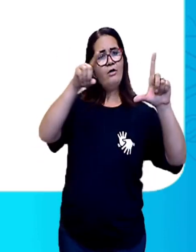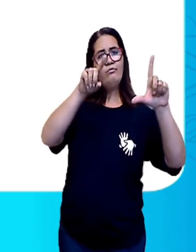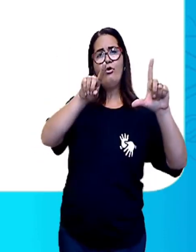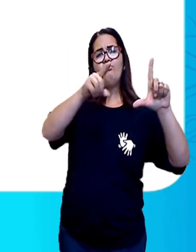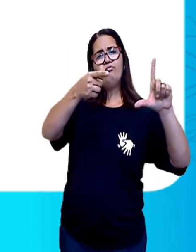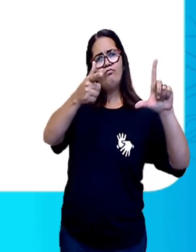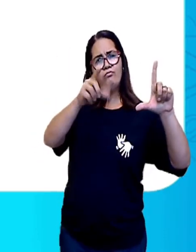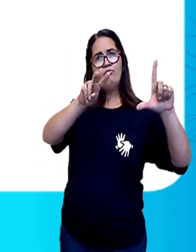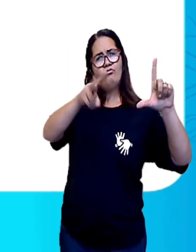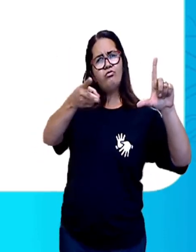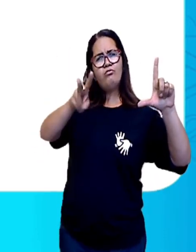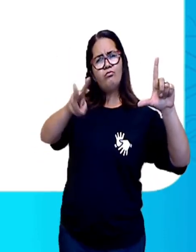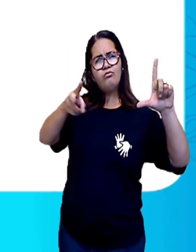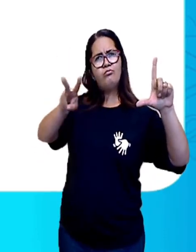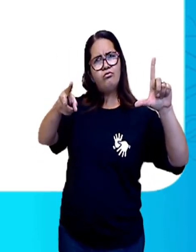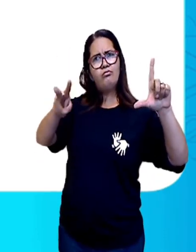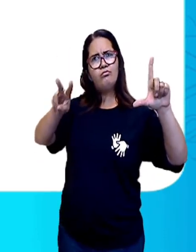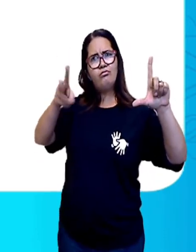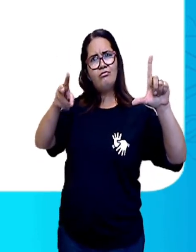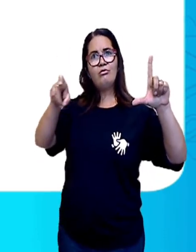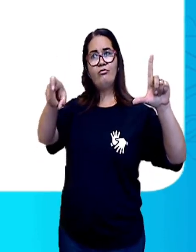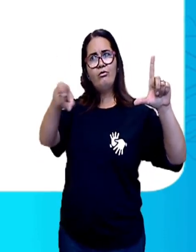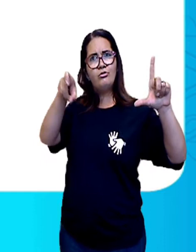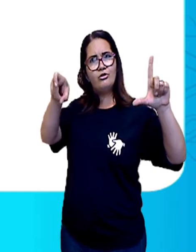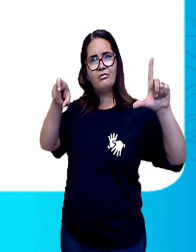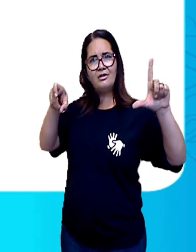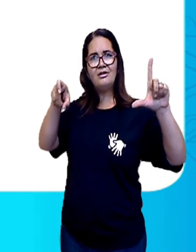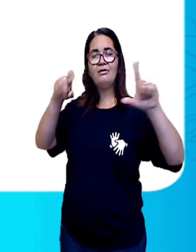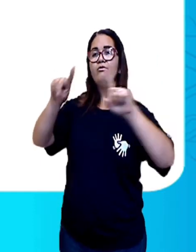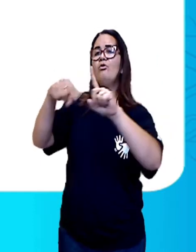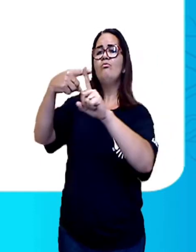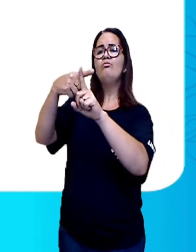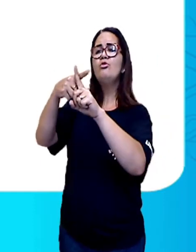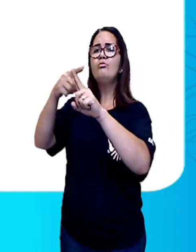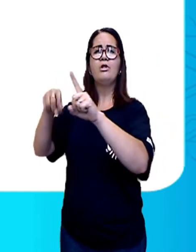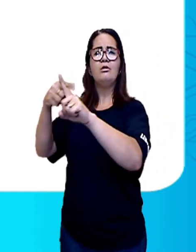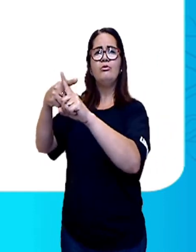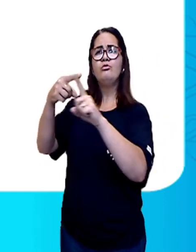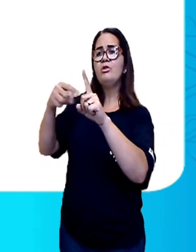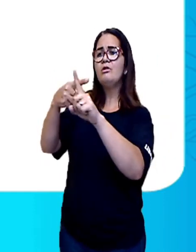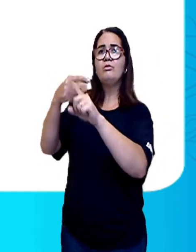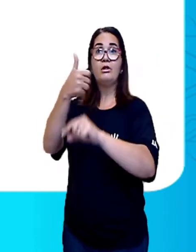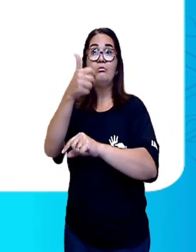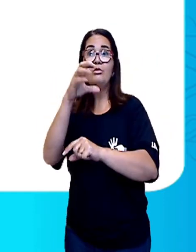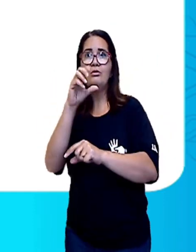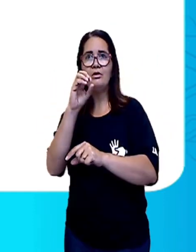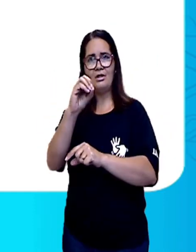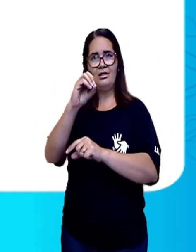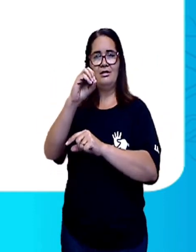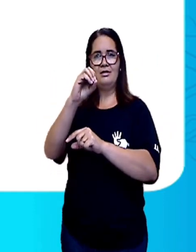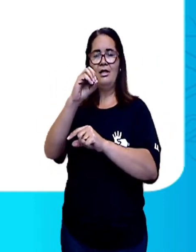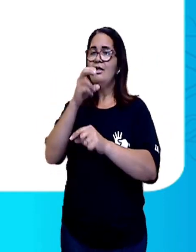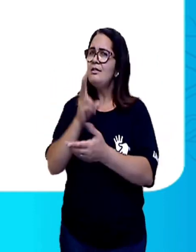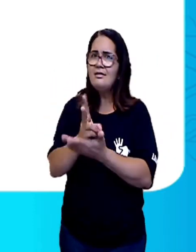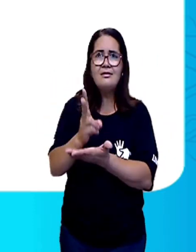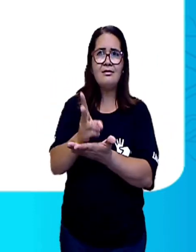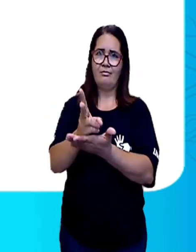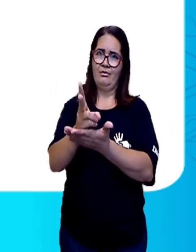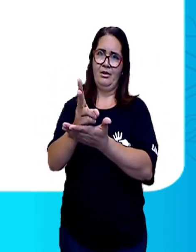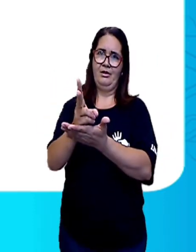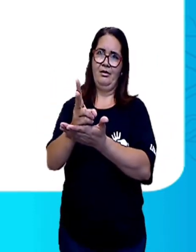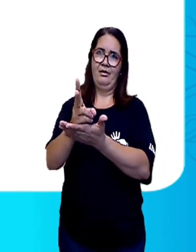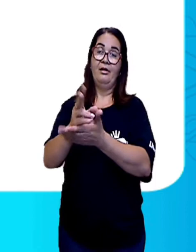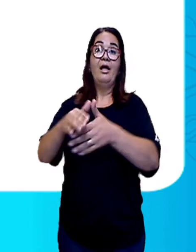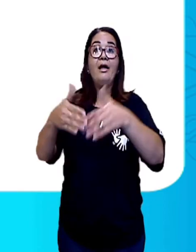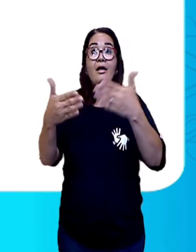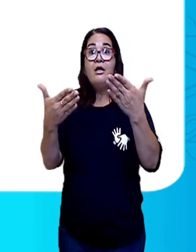fazer centilitro para mililitro na conversão, eu também vou fazer a multiplicação por 10. Mas como